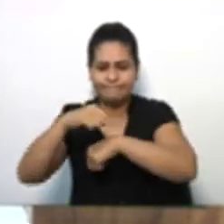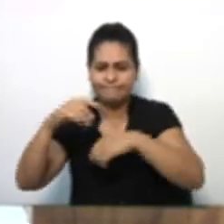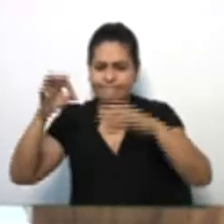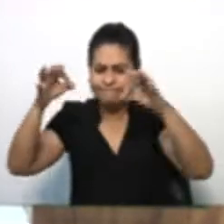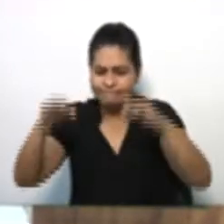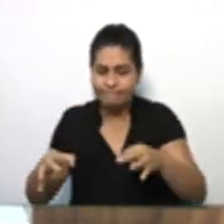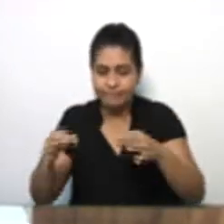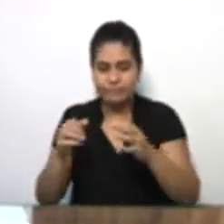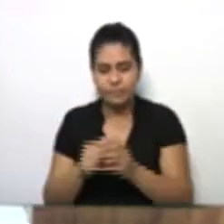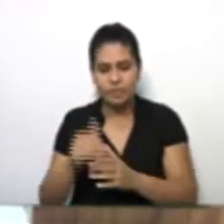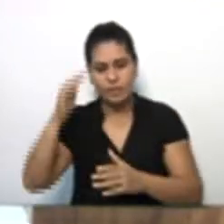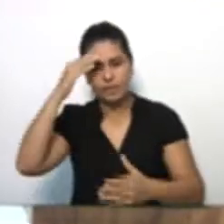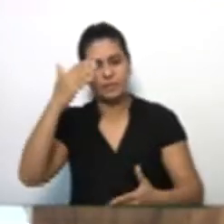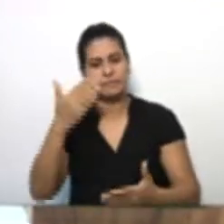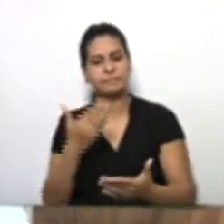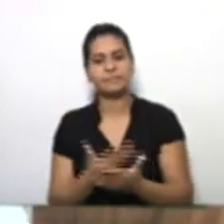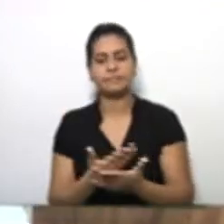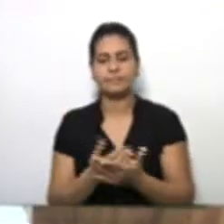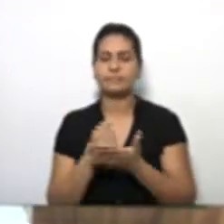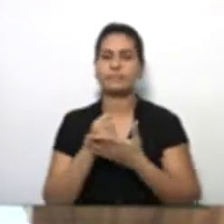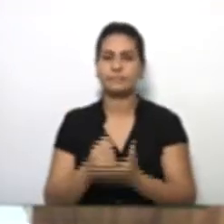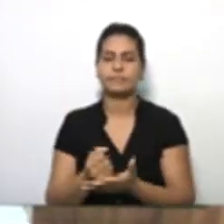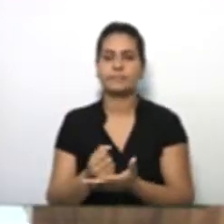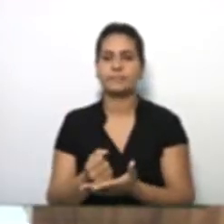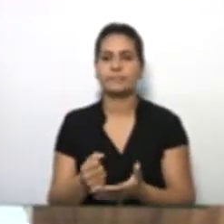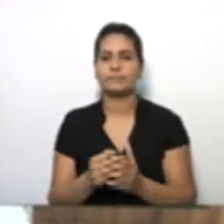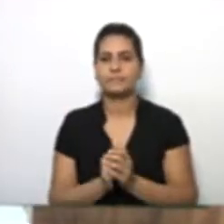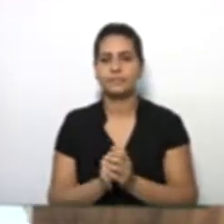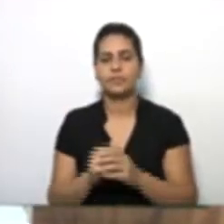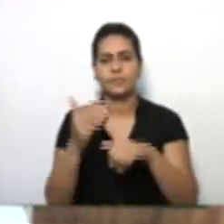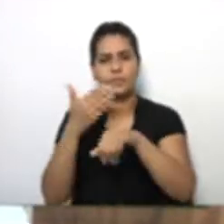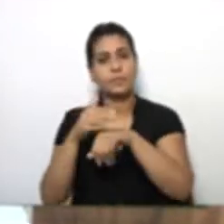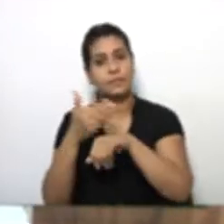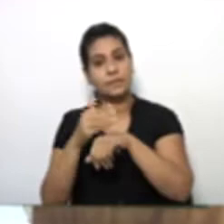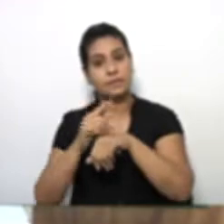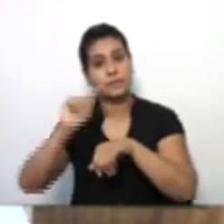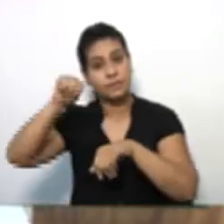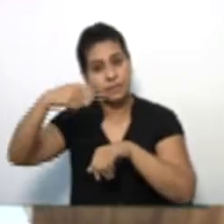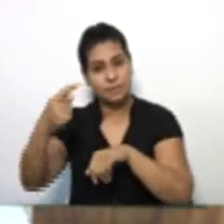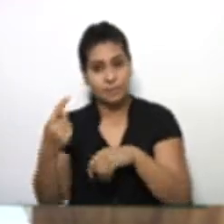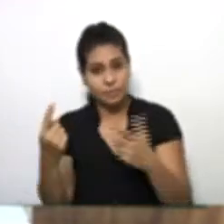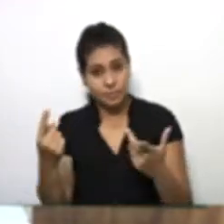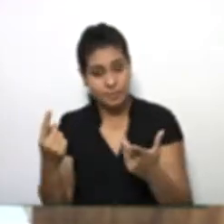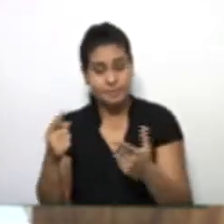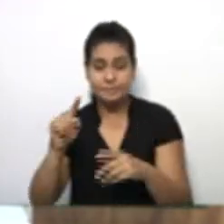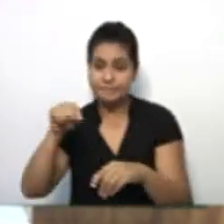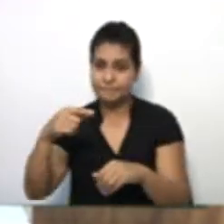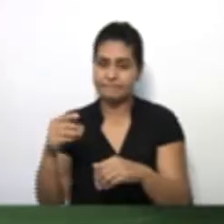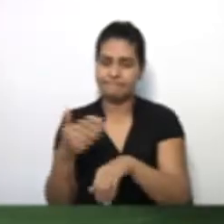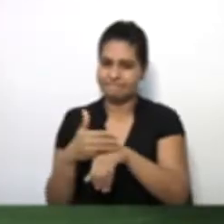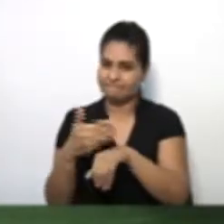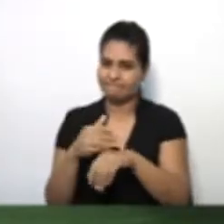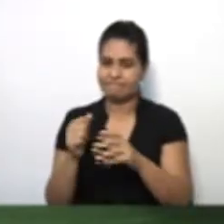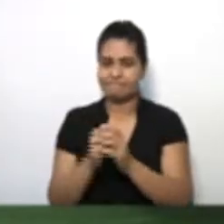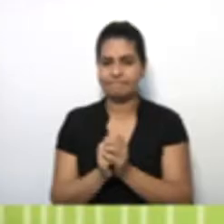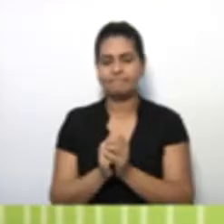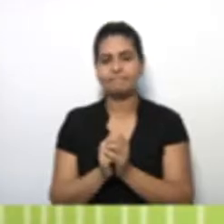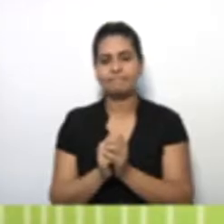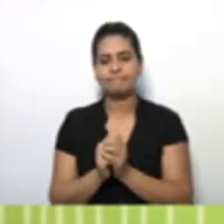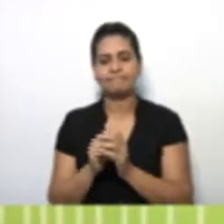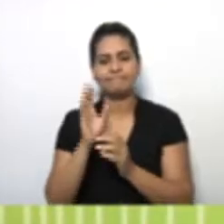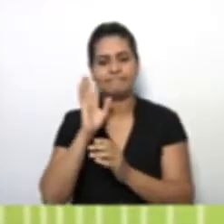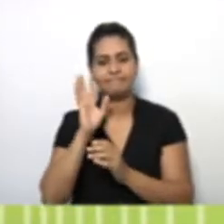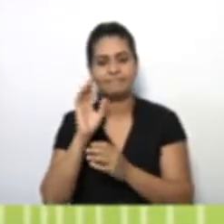né? E eu acredito que vai auxiliá-los muito no exercício que nós vamos realizar daqui a pouco. Legal, professor. Então aqui,